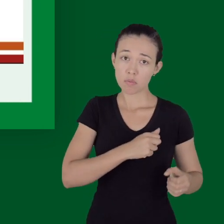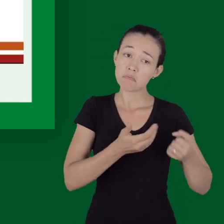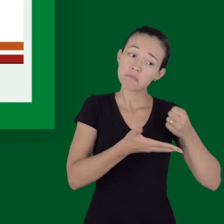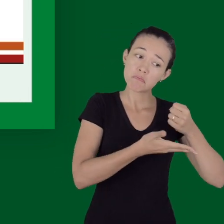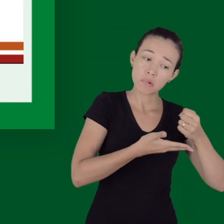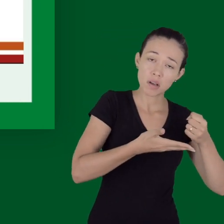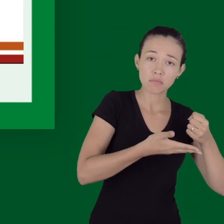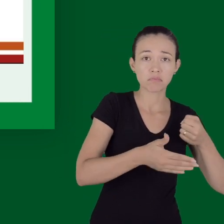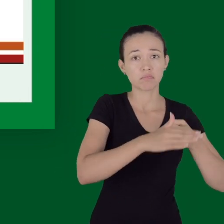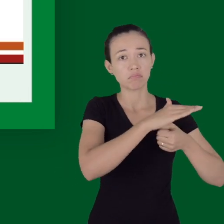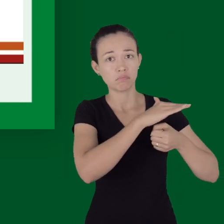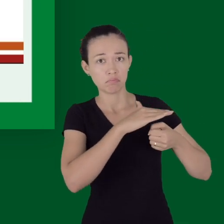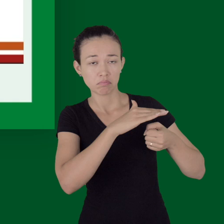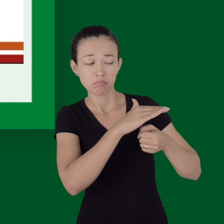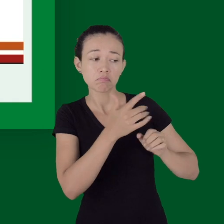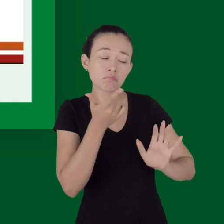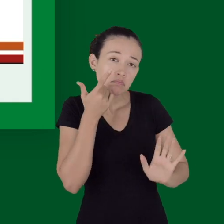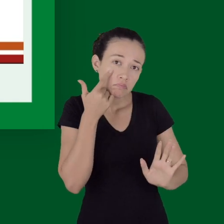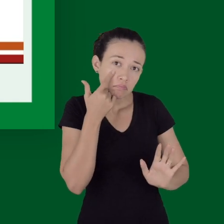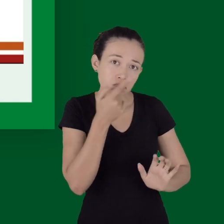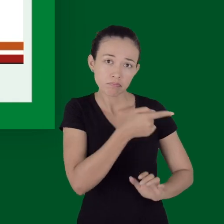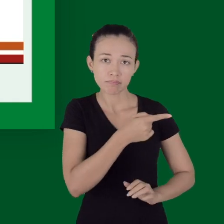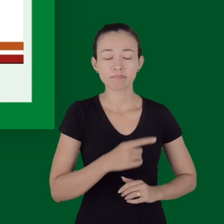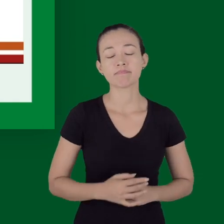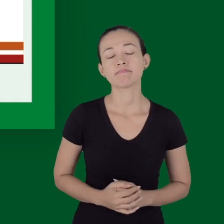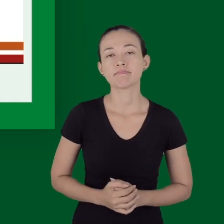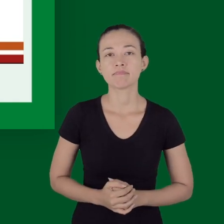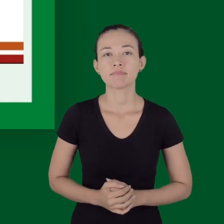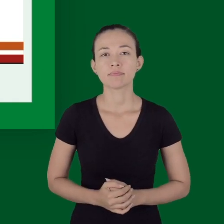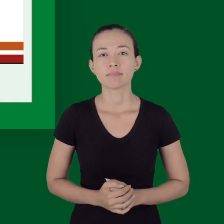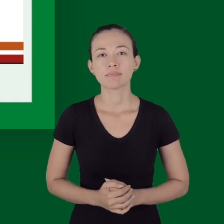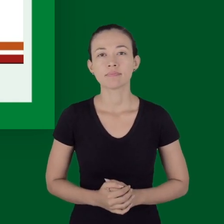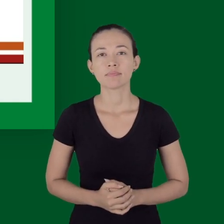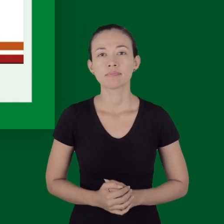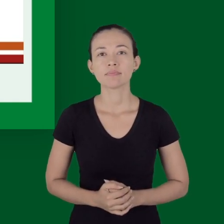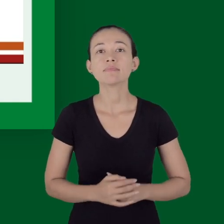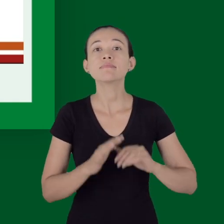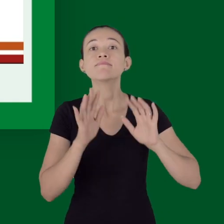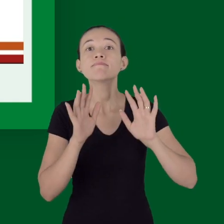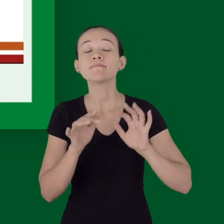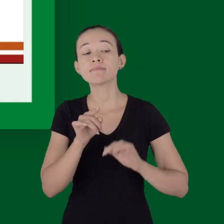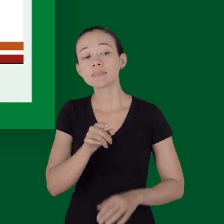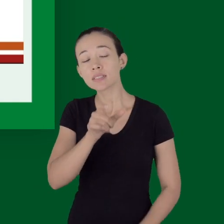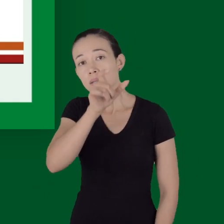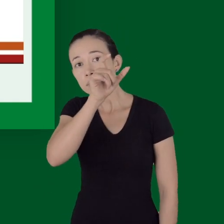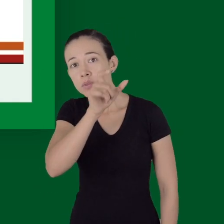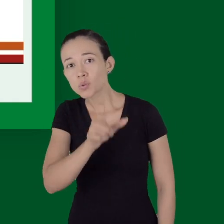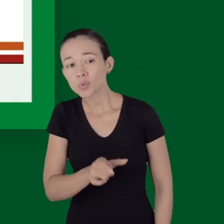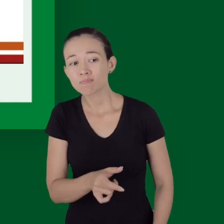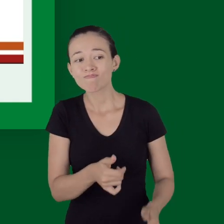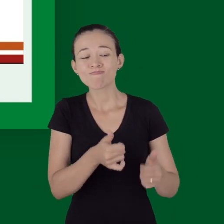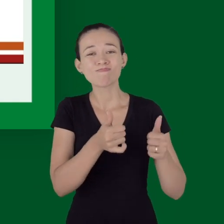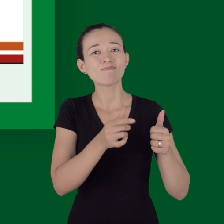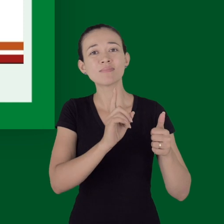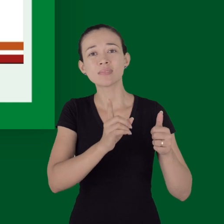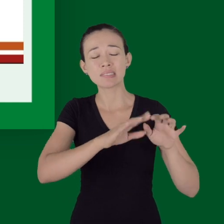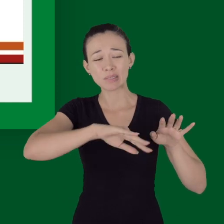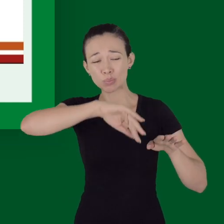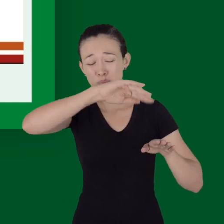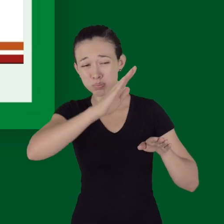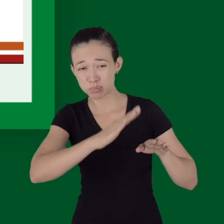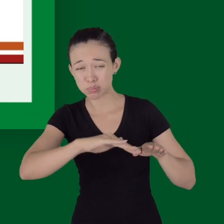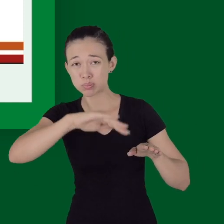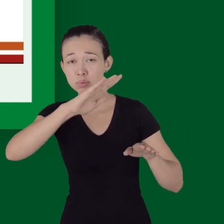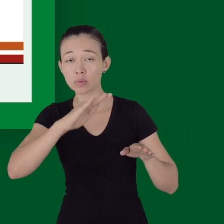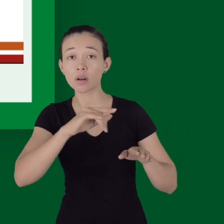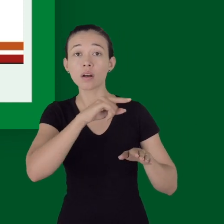com a USA vai intervir e encaminha para o hospital de base. Se tiver com a básica vai encaminhar esse paciente para a